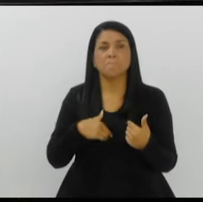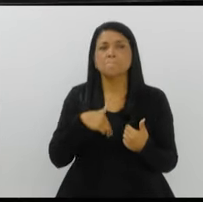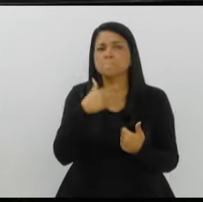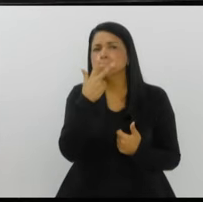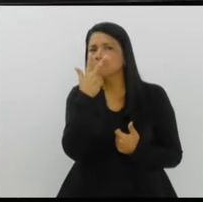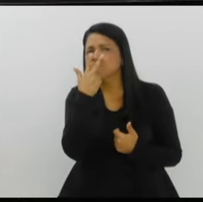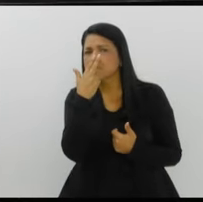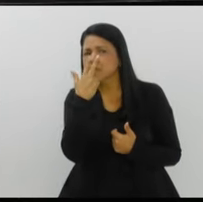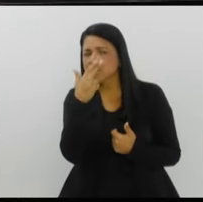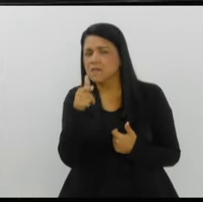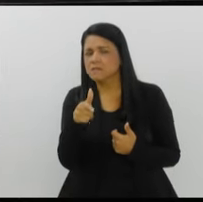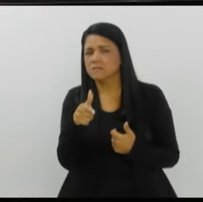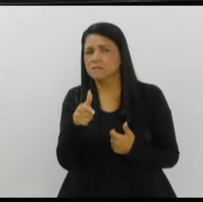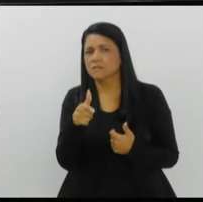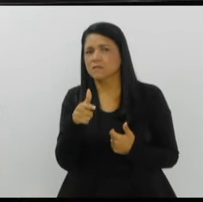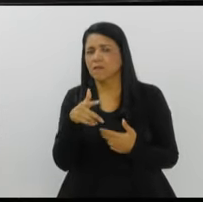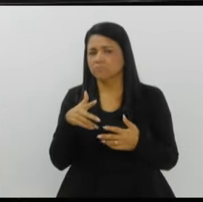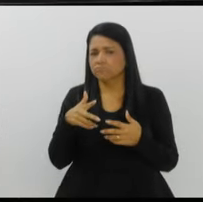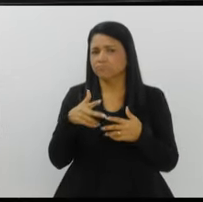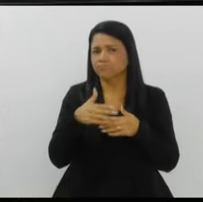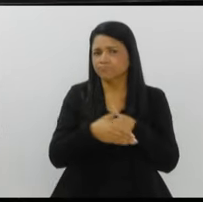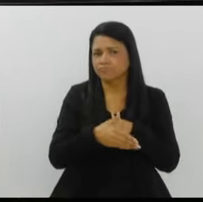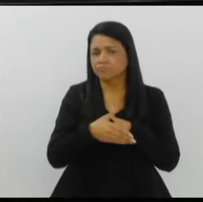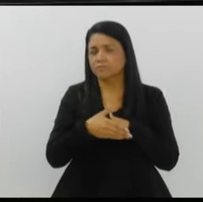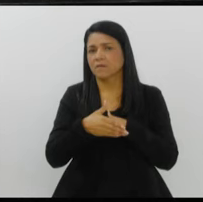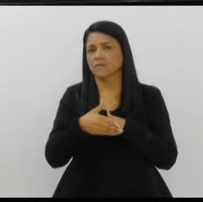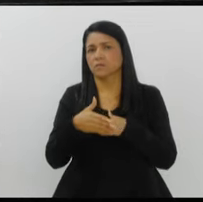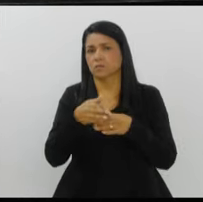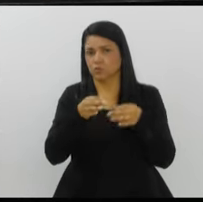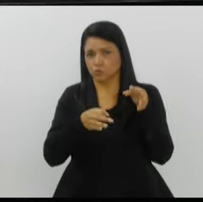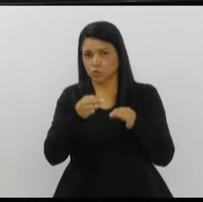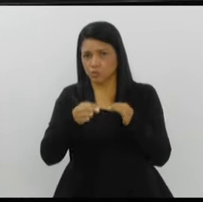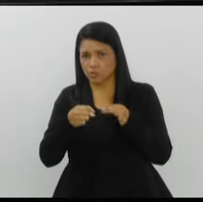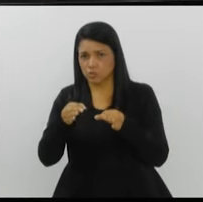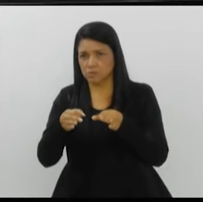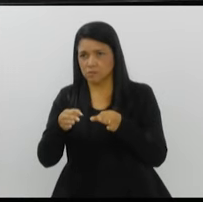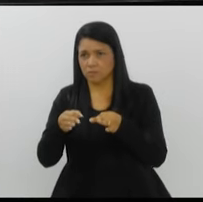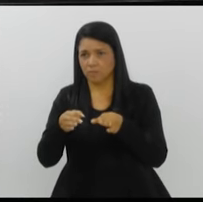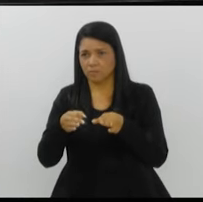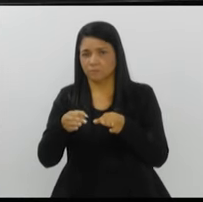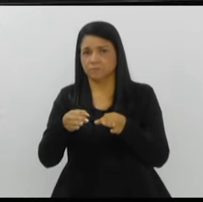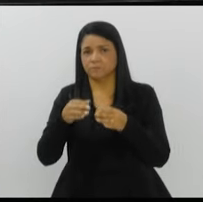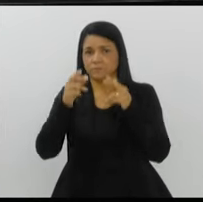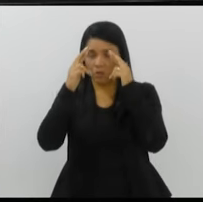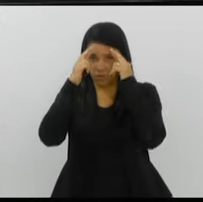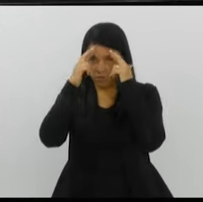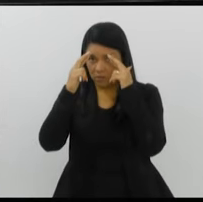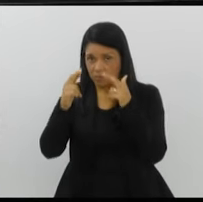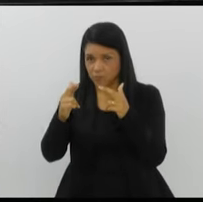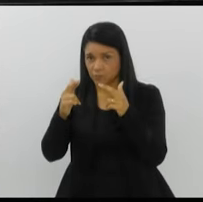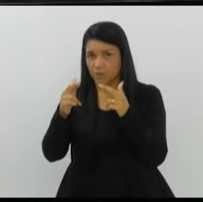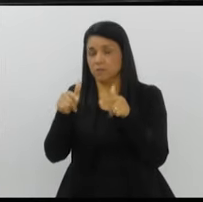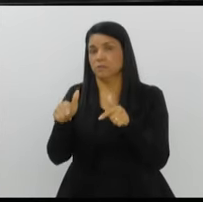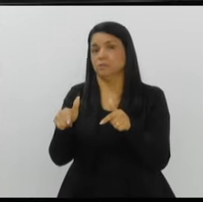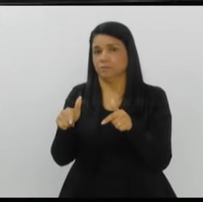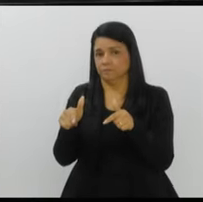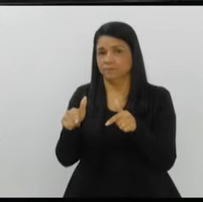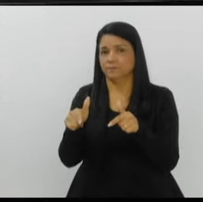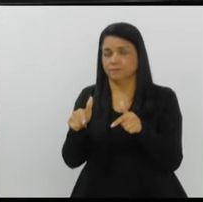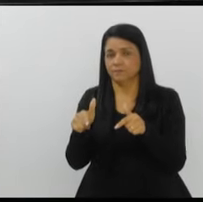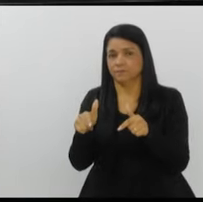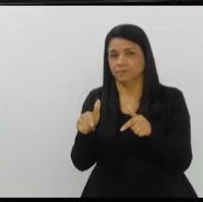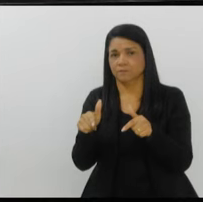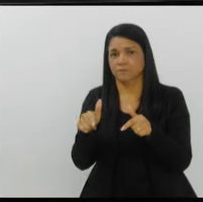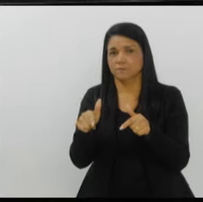a intervenção, com devido respeito aos trâmites judiciais,